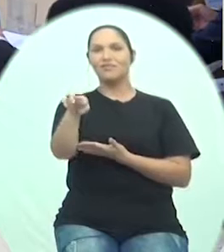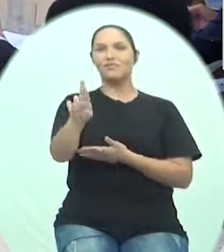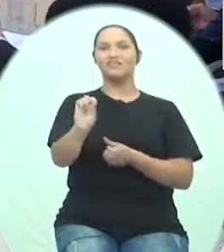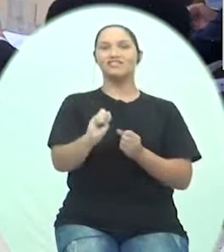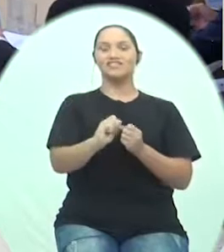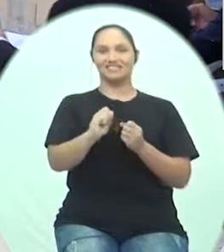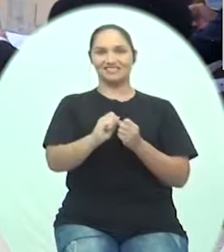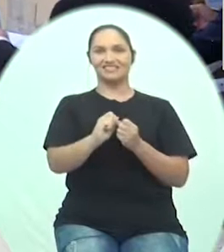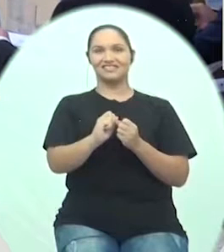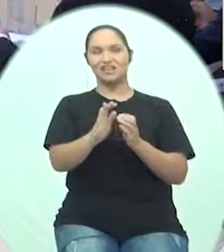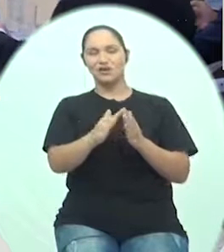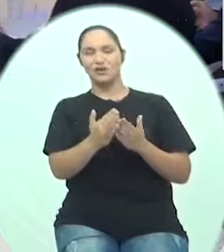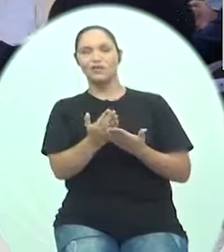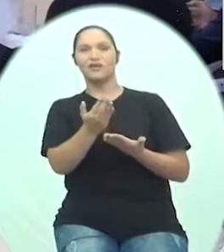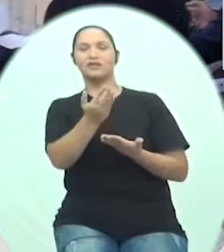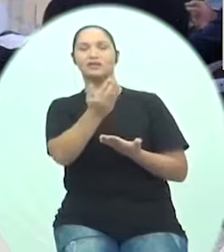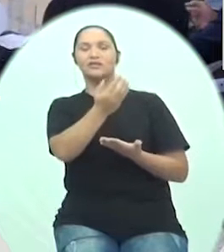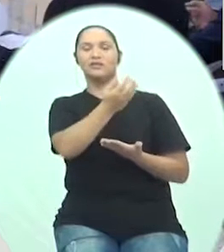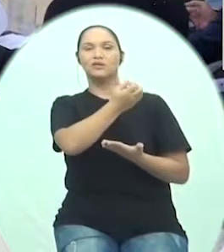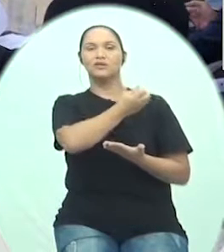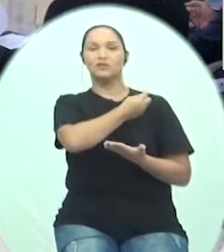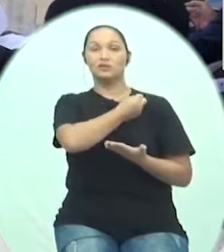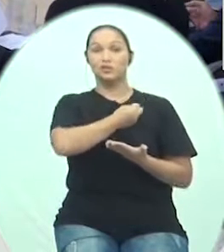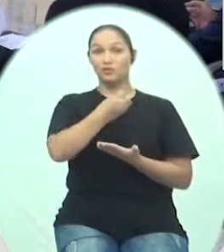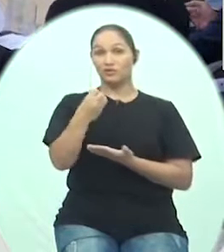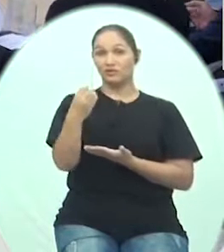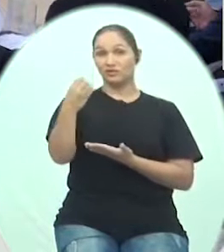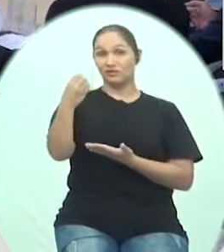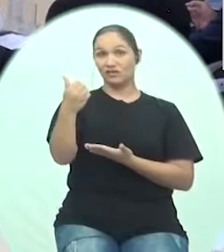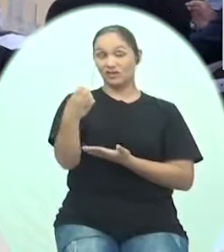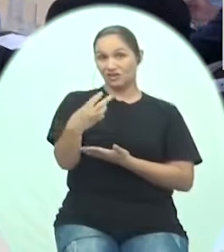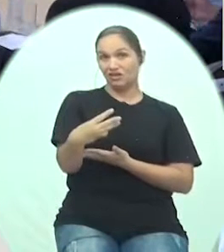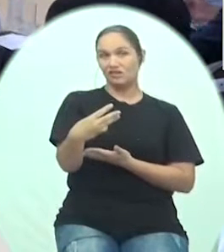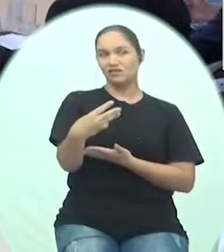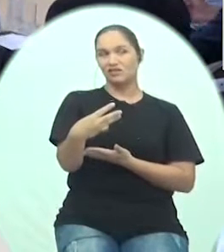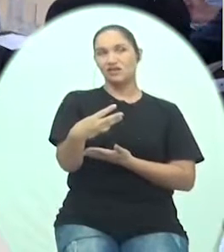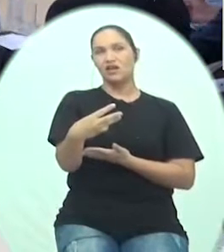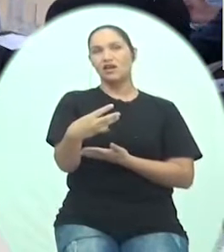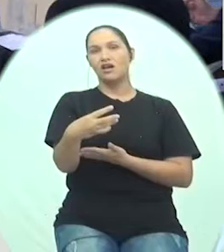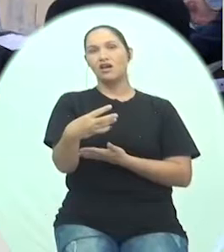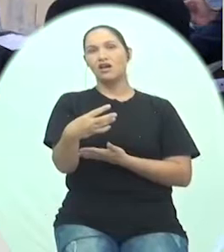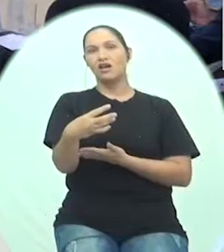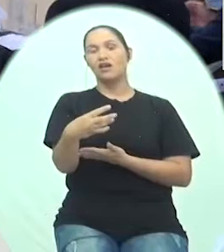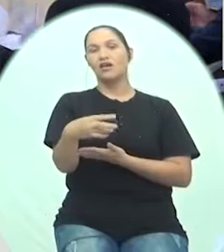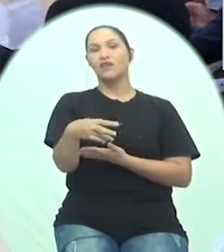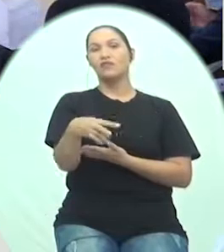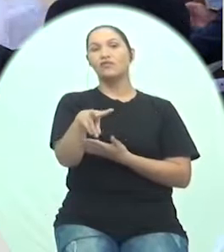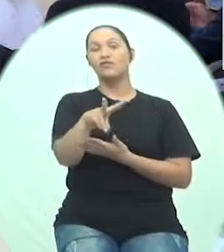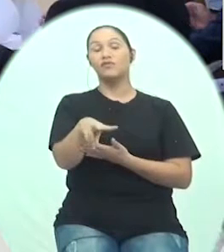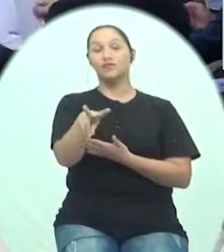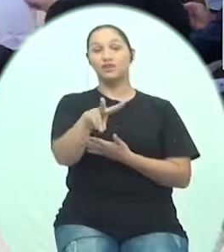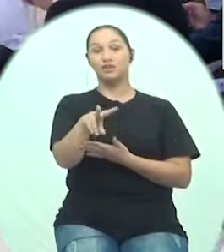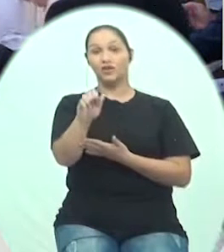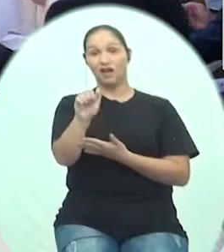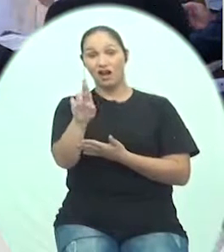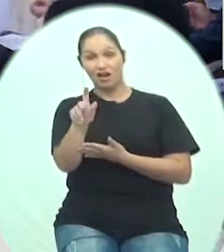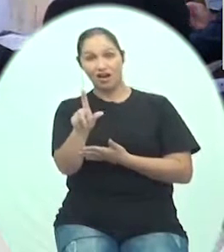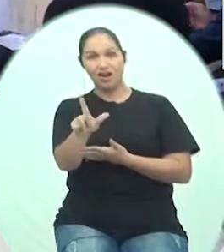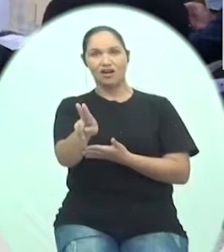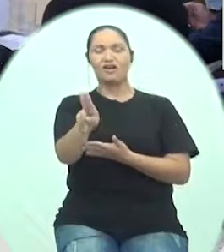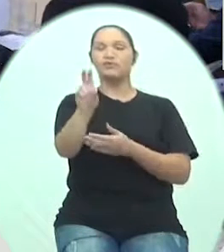Honorato requerimento 03/2020 de autoria do vereador arleu da